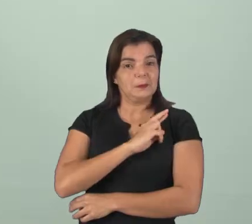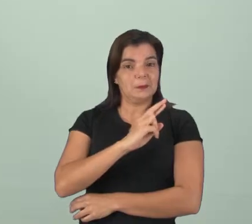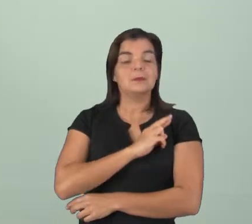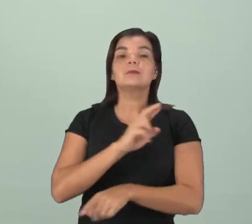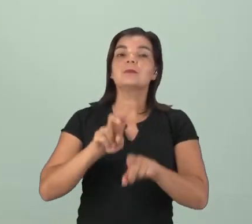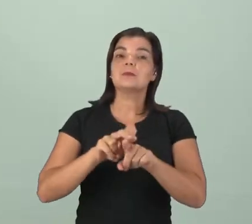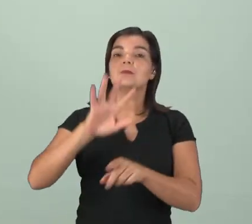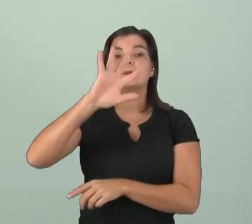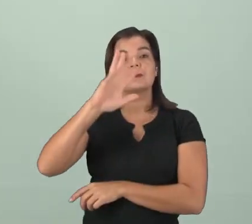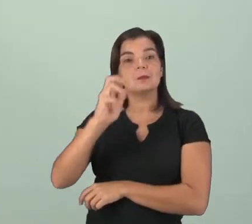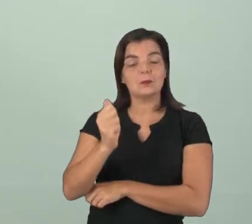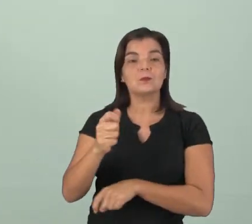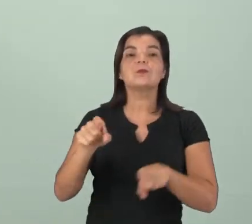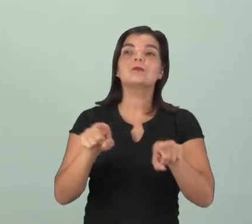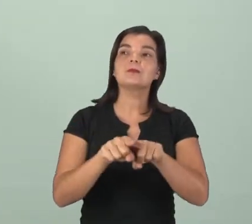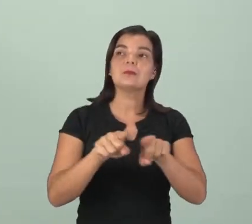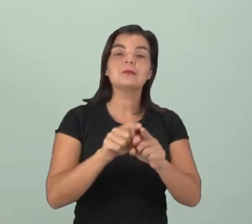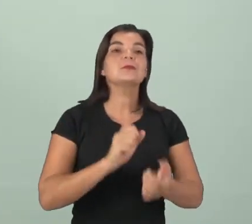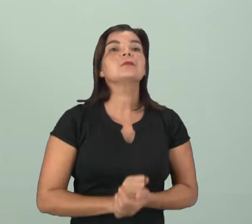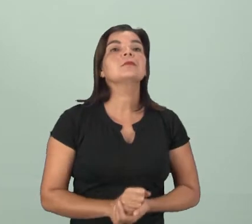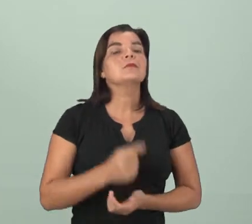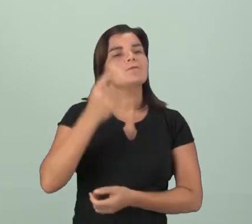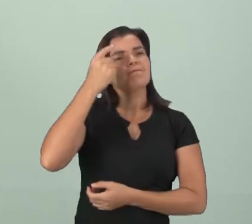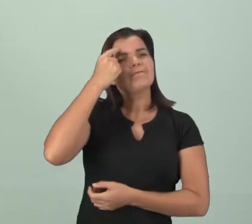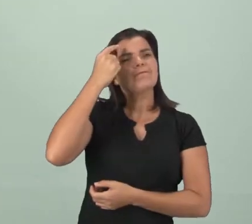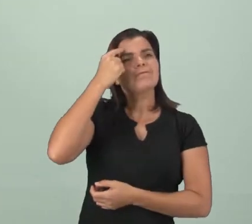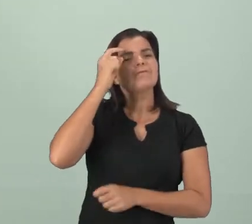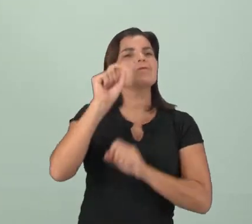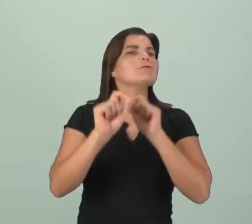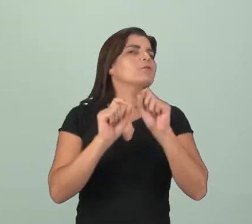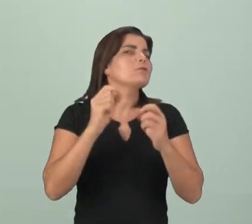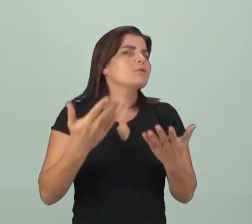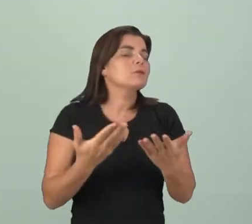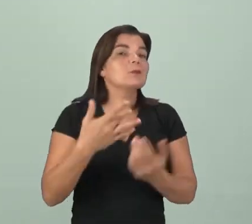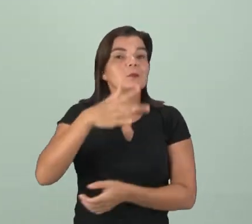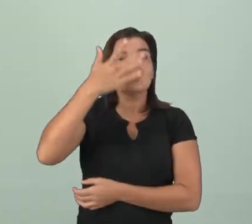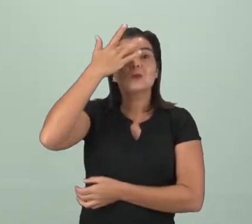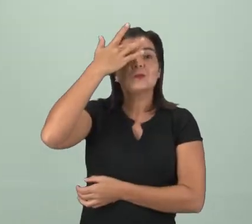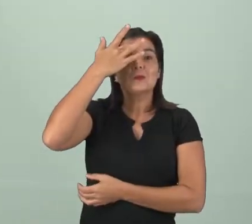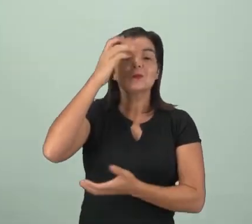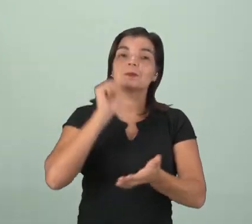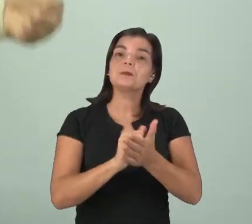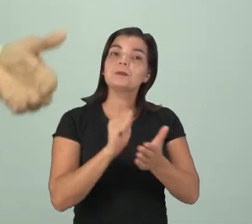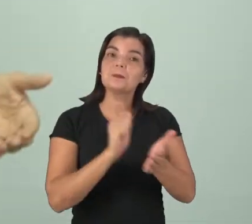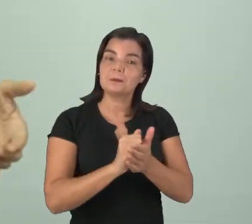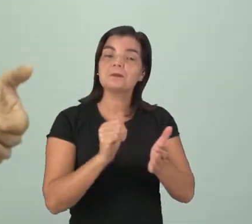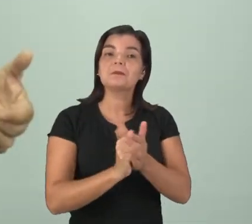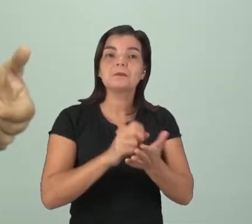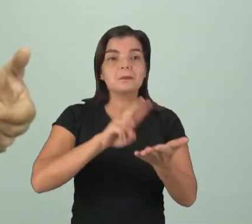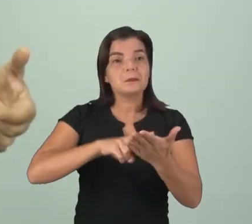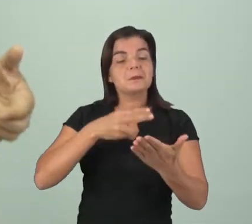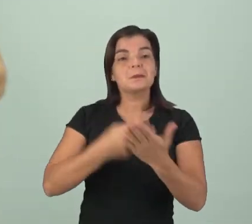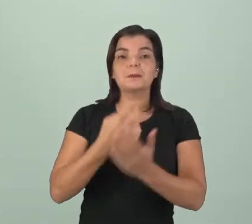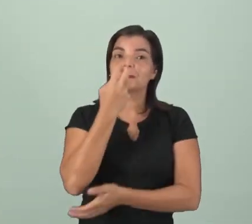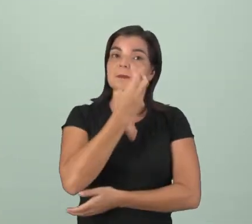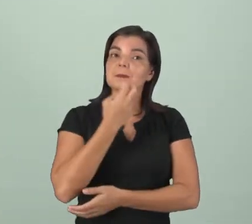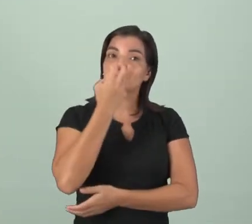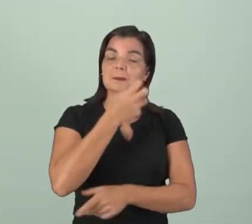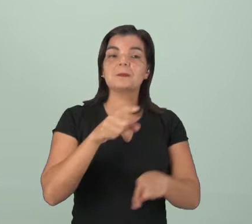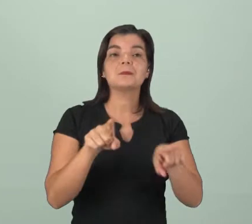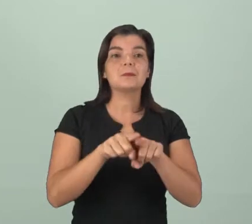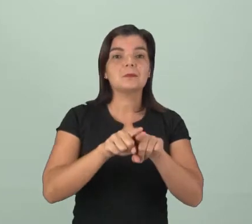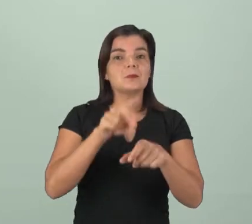raiz africana, de matrizes africanas, estão pensando numa maneira de fixar por escrito a sua tradição oral,